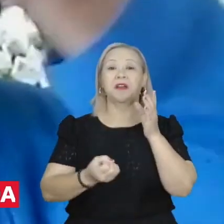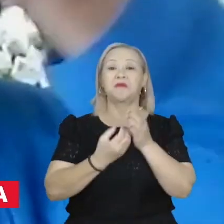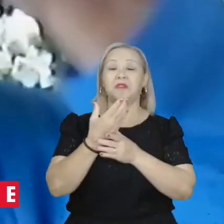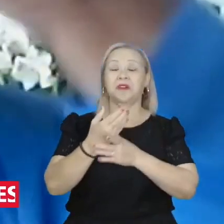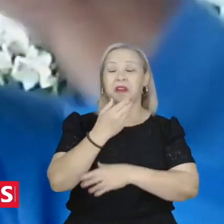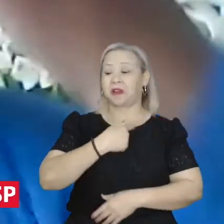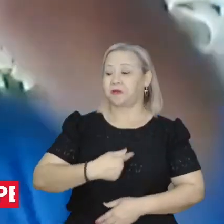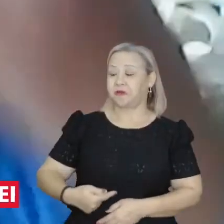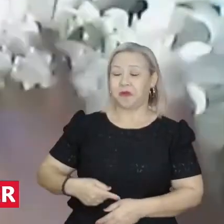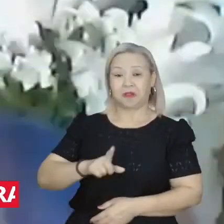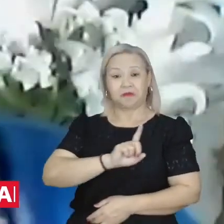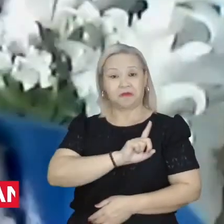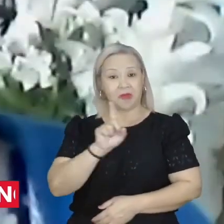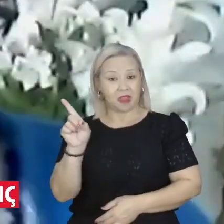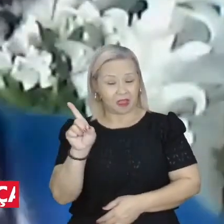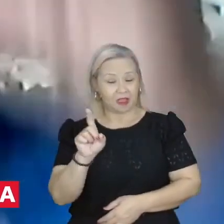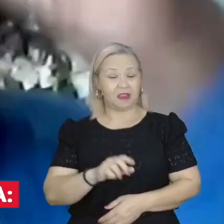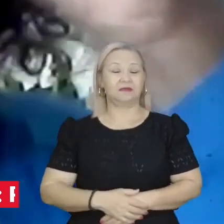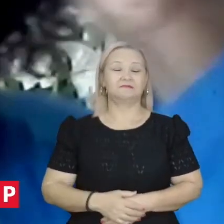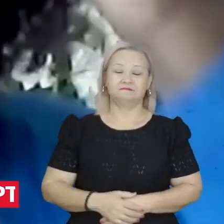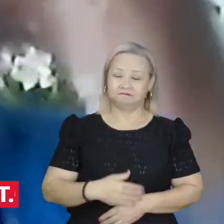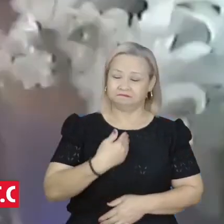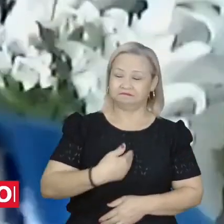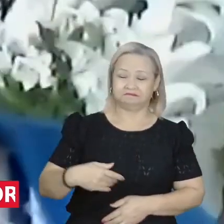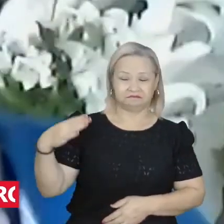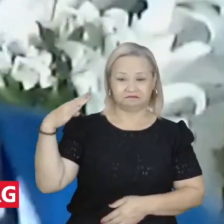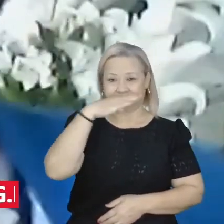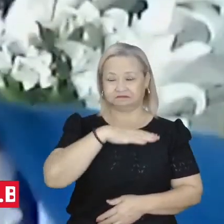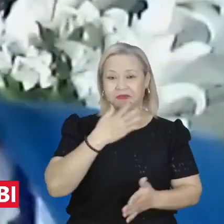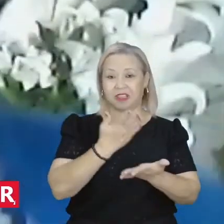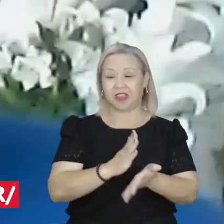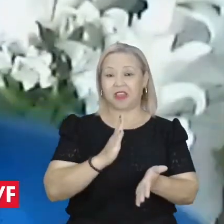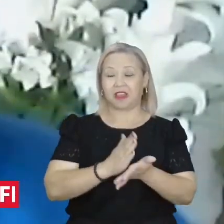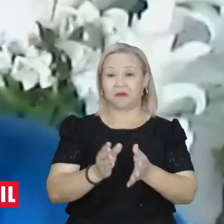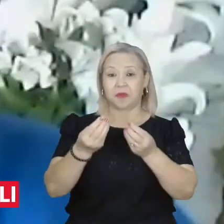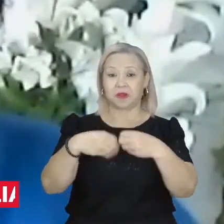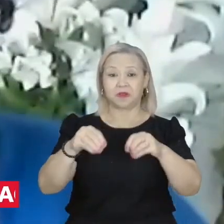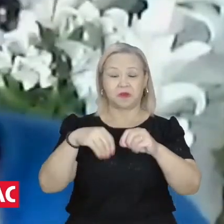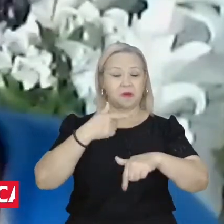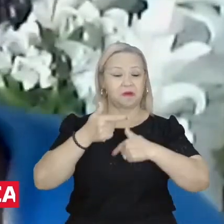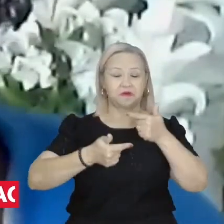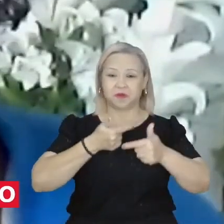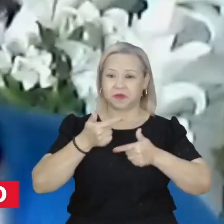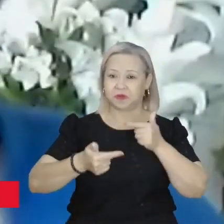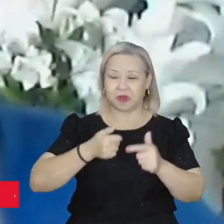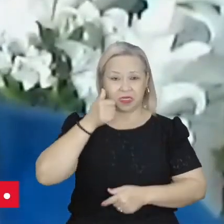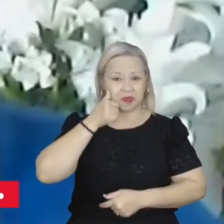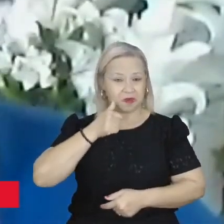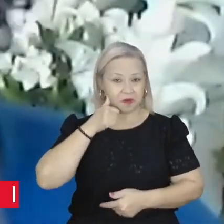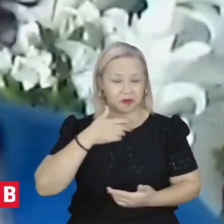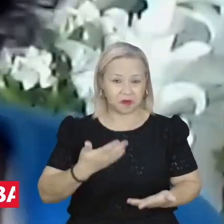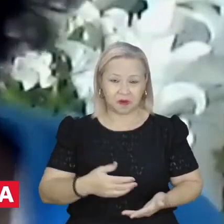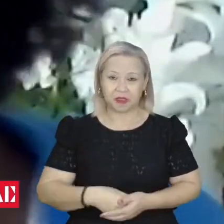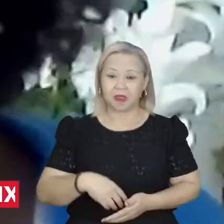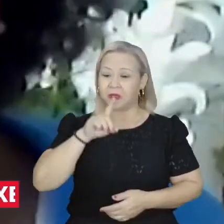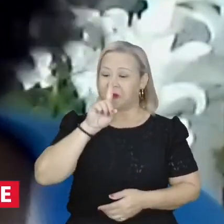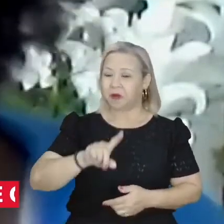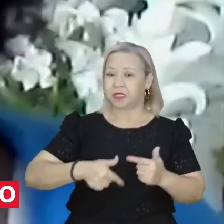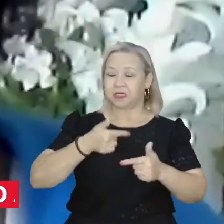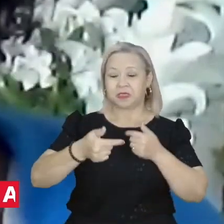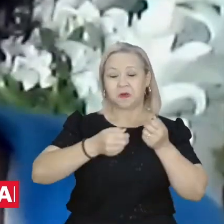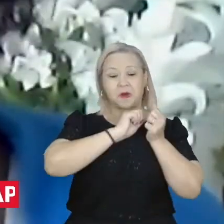dizendo: olha, vamos lá, firme, mulher corajosa, maravilhosa, enfrentando tudo, esperando um